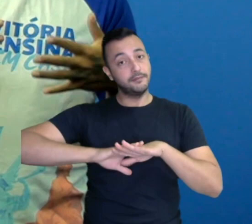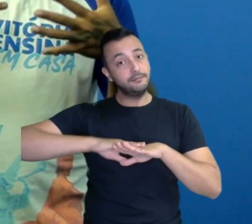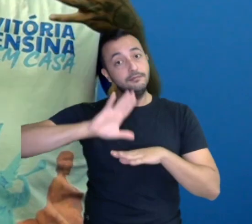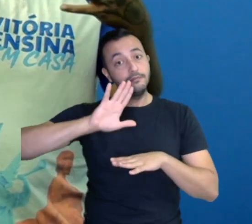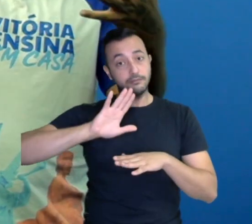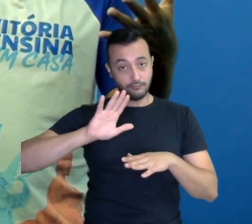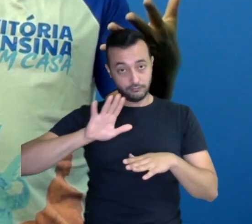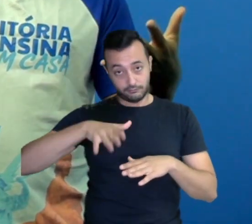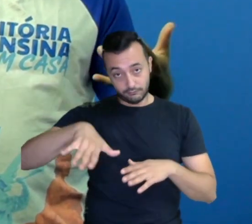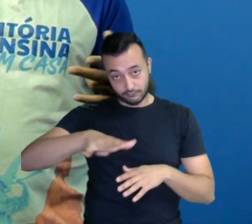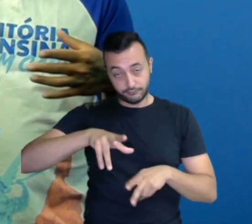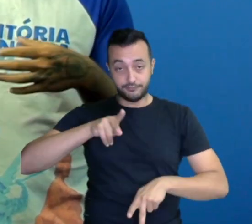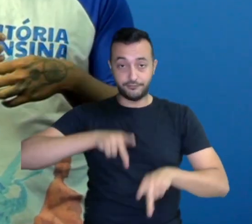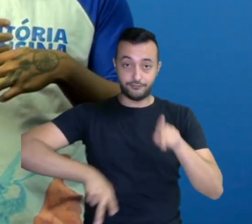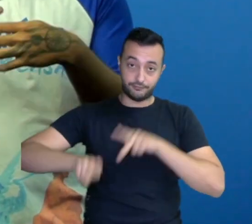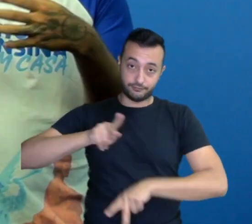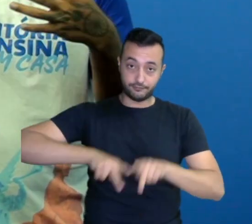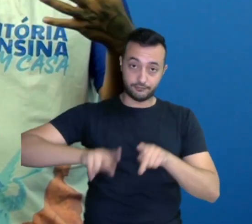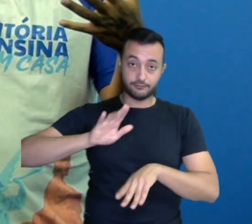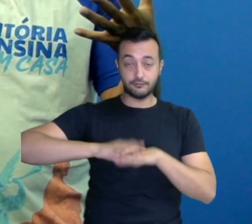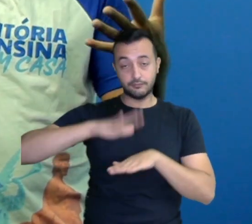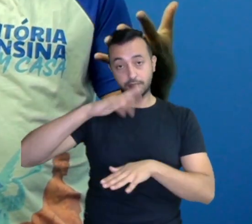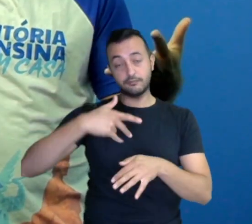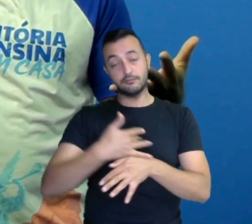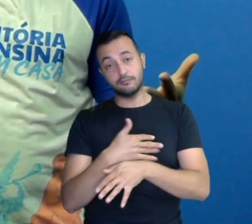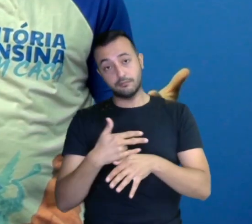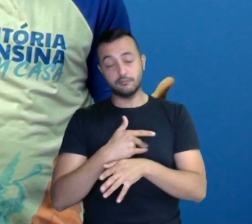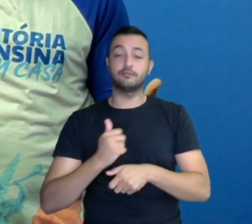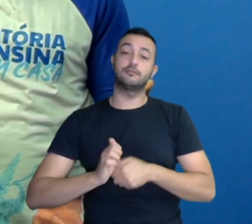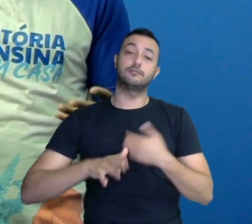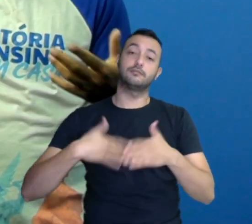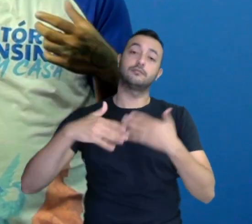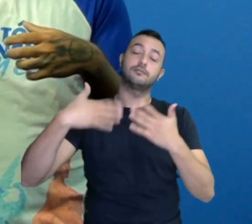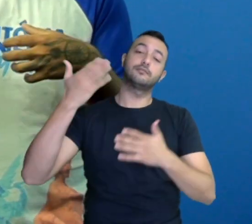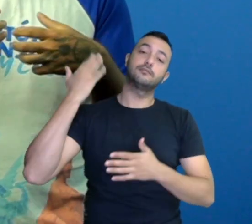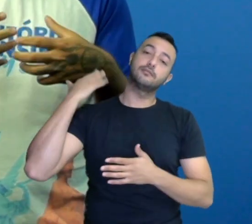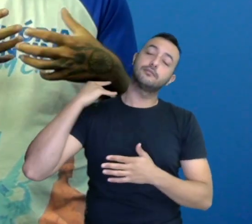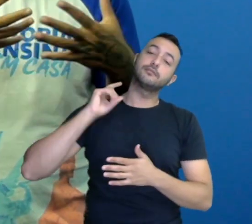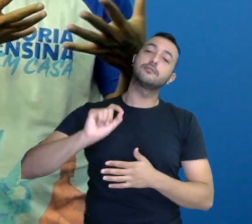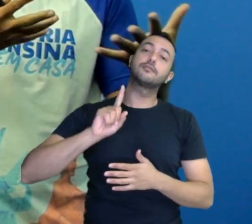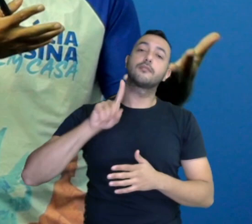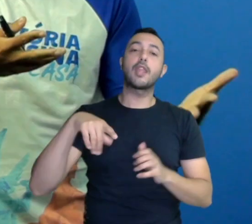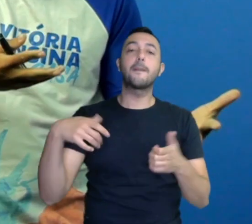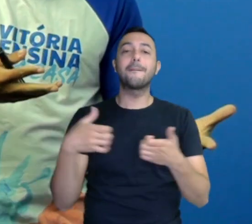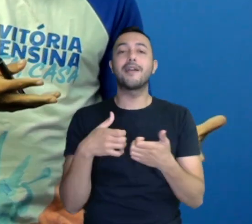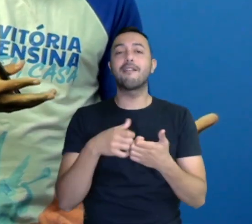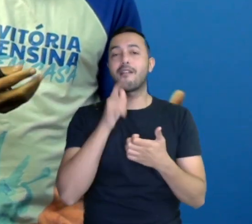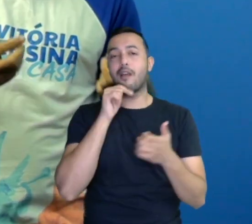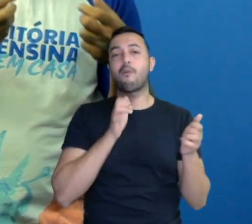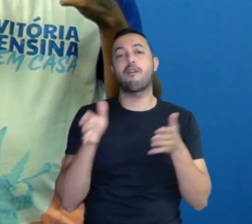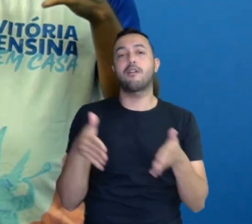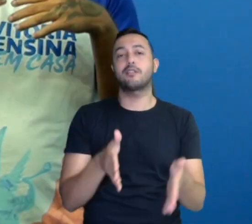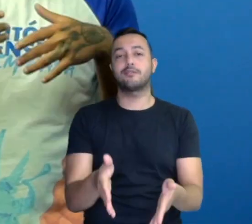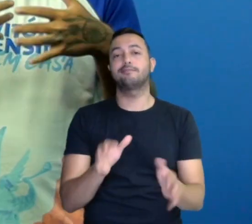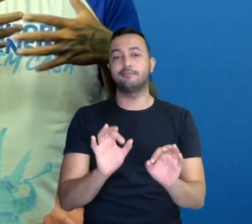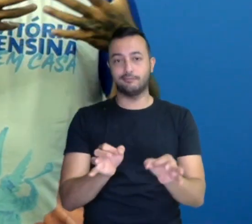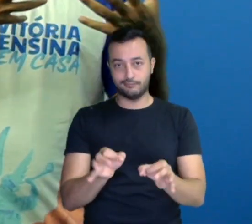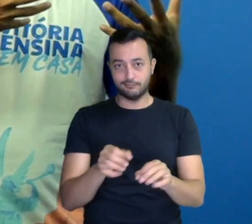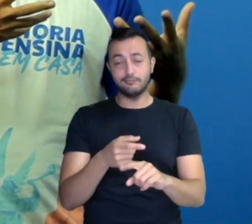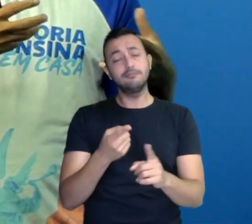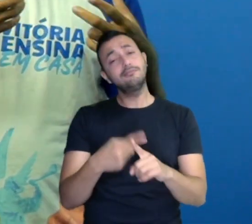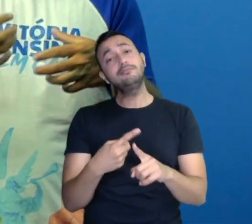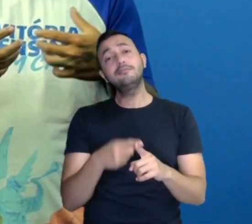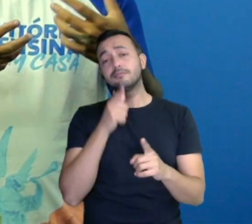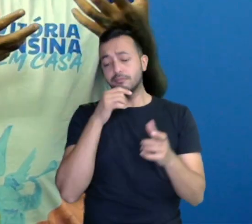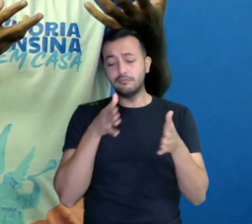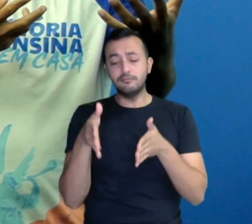parte dos povos, né, a maior parte das cidades que desenvolveram na antiguidade foram perto de rios, certo? E aí, por que era